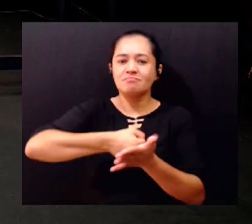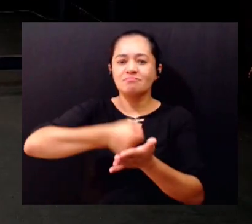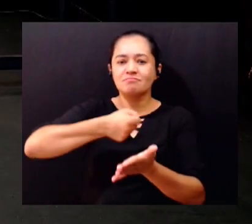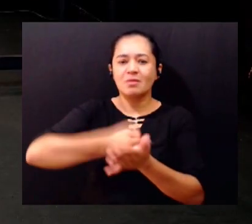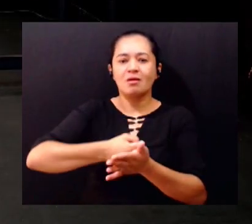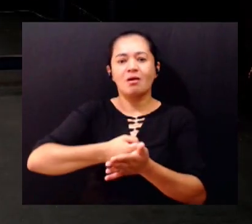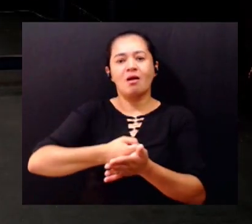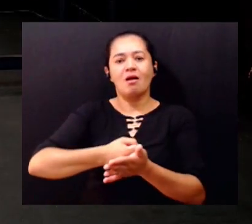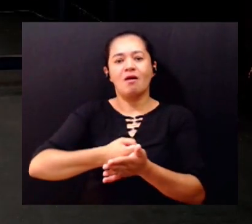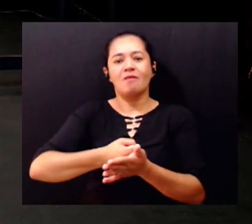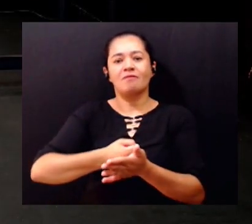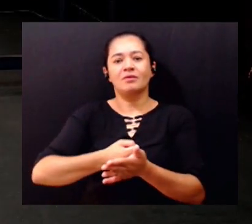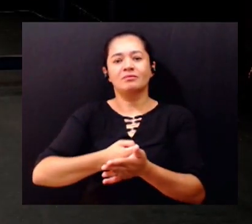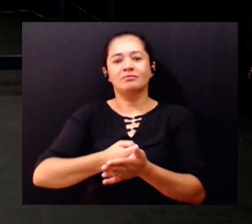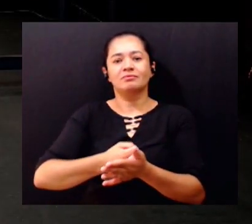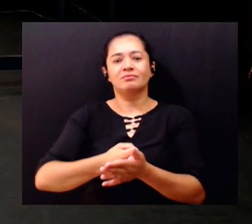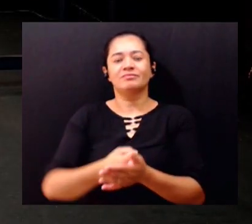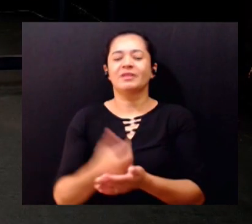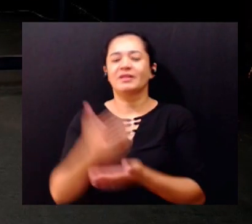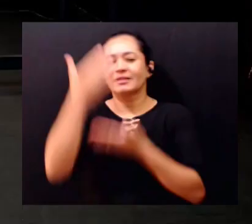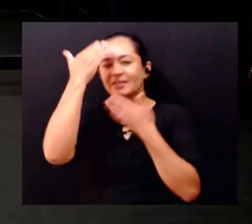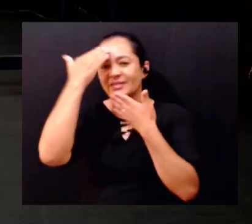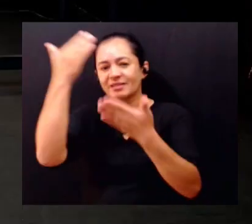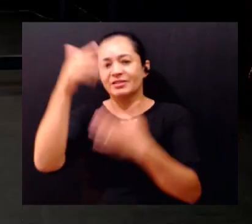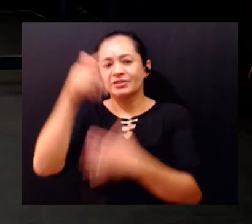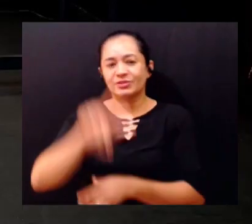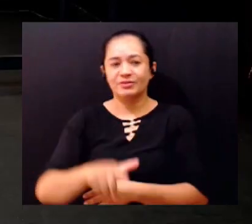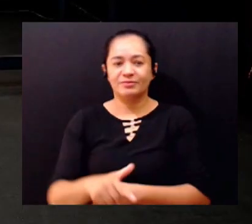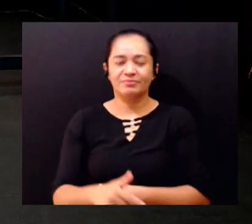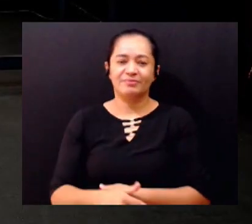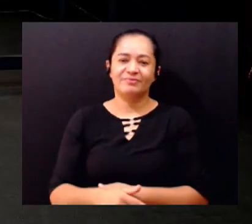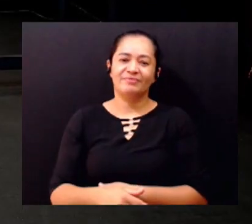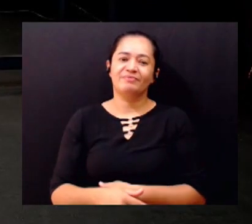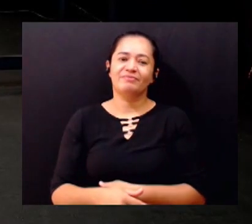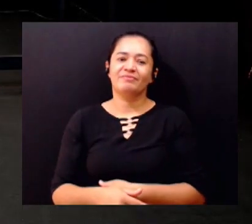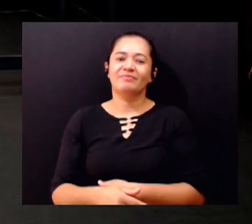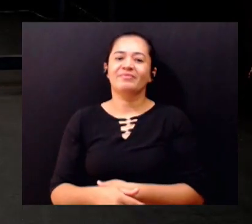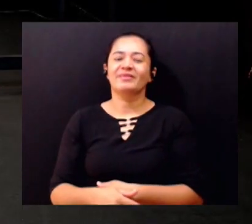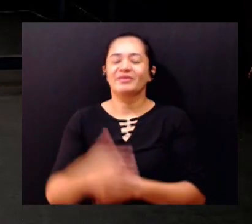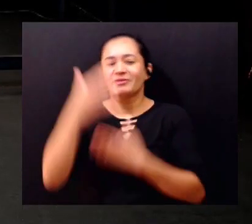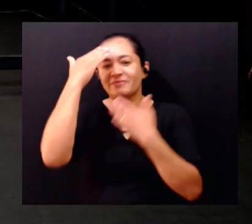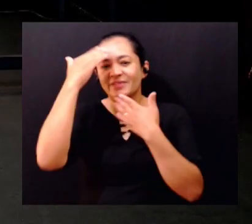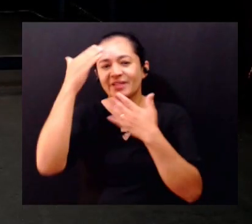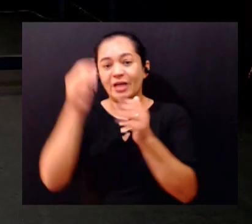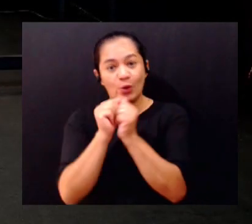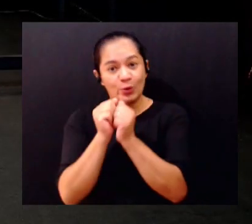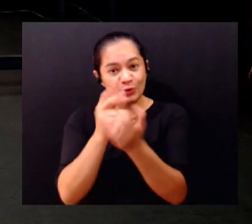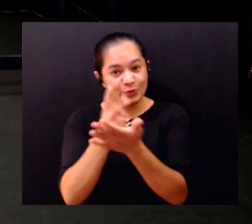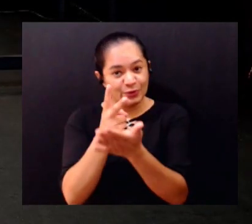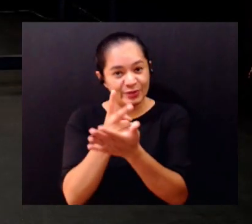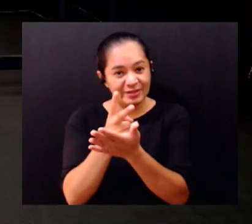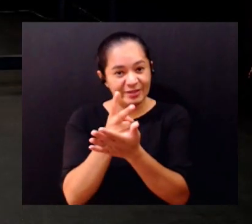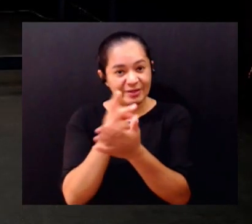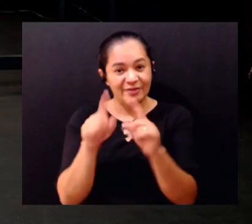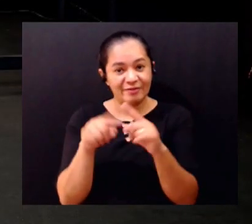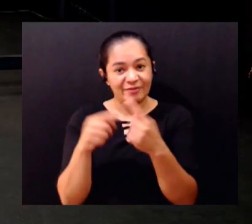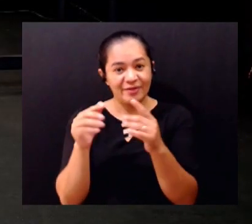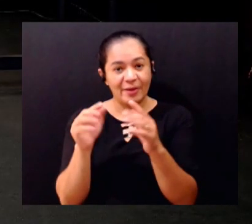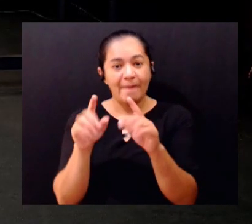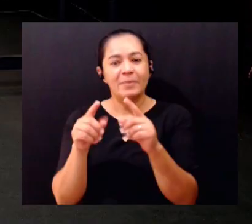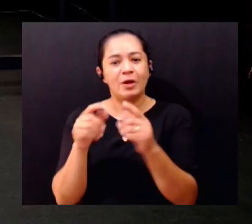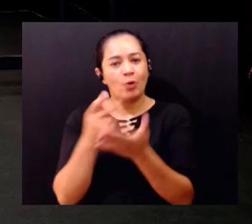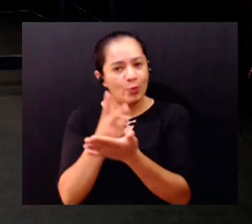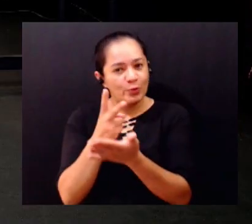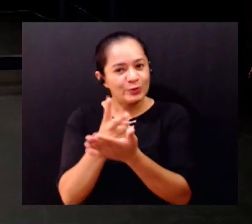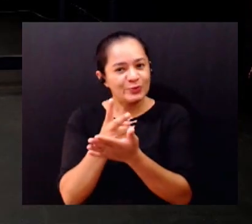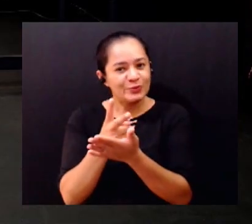Spira, agradecendo mais uma vez você, obrigada, gratidão, tá? Gratidão, fica com a gente, porque nós vamos encerrar, mas fica com a gente aí